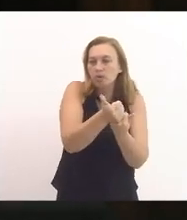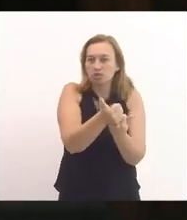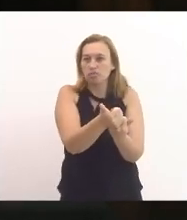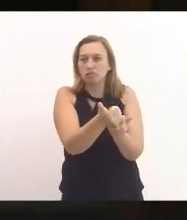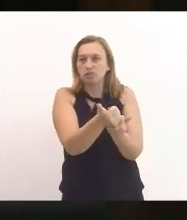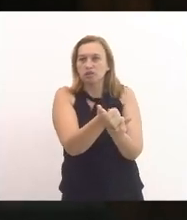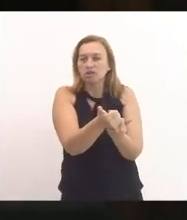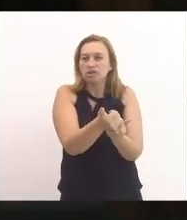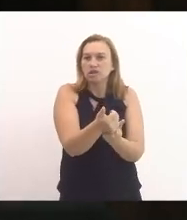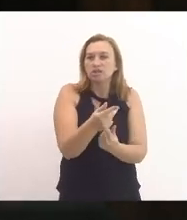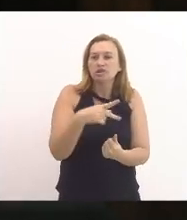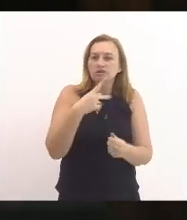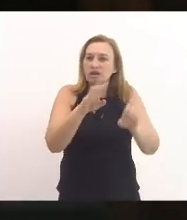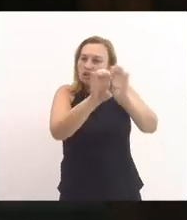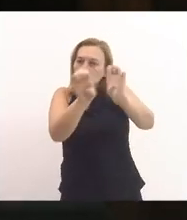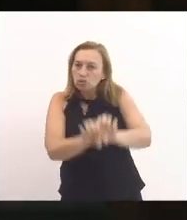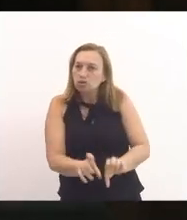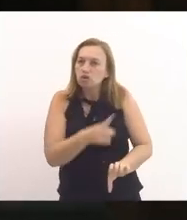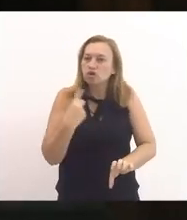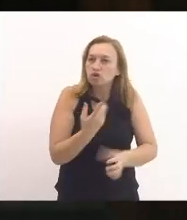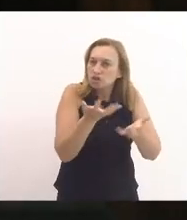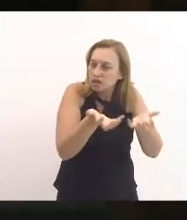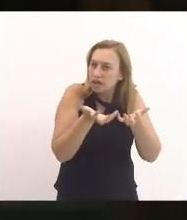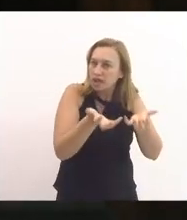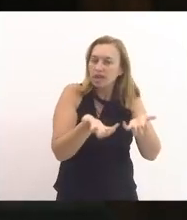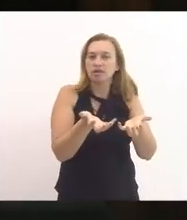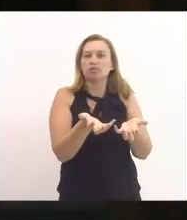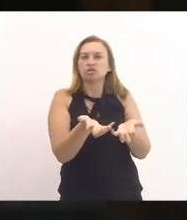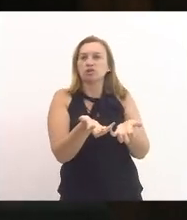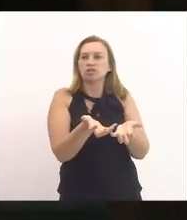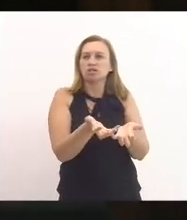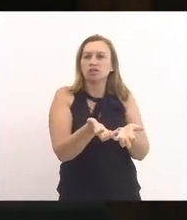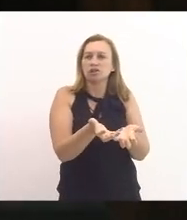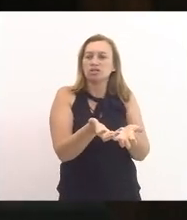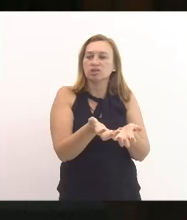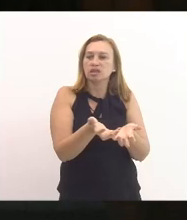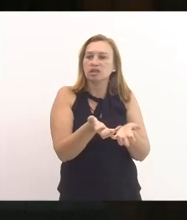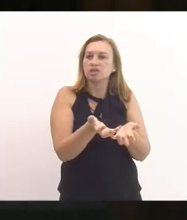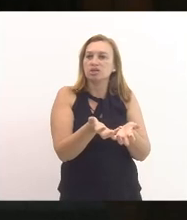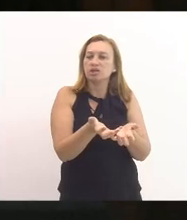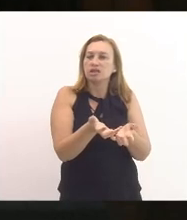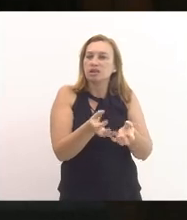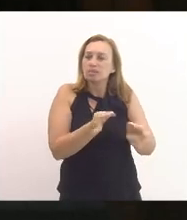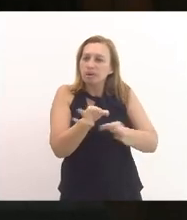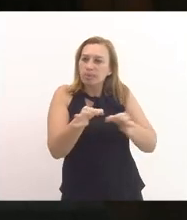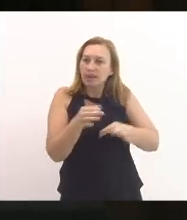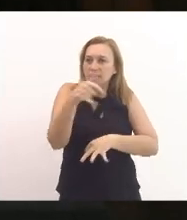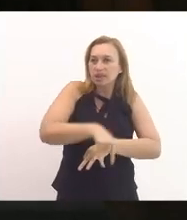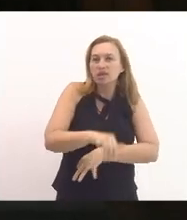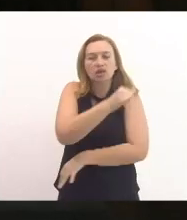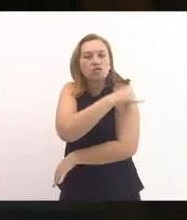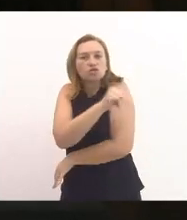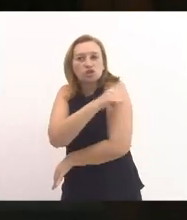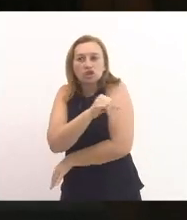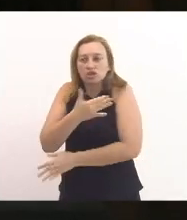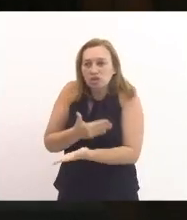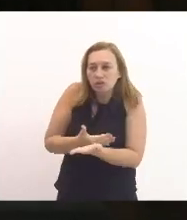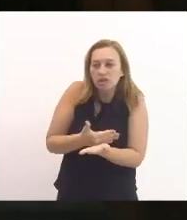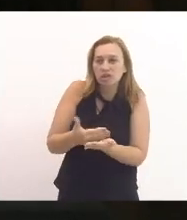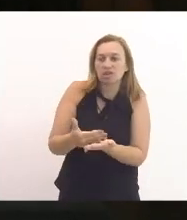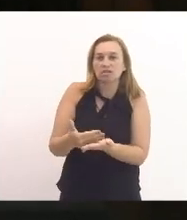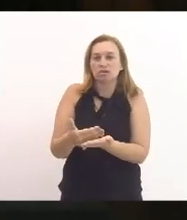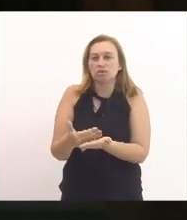que traz essa reestruturação que nós queremos que seja antecipada aqui e para e eu tenho esse pioneirismo